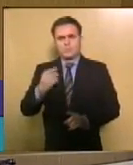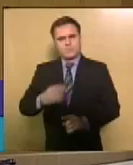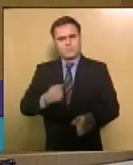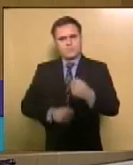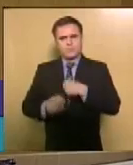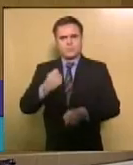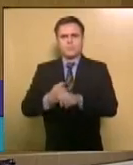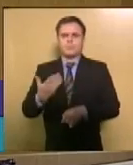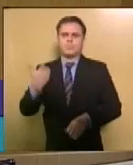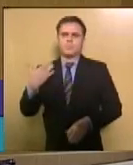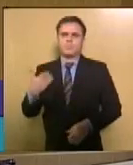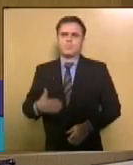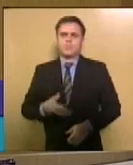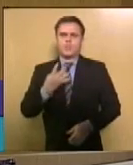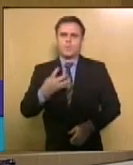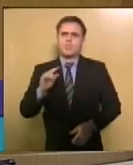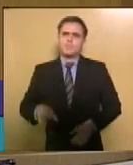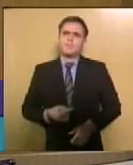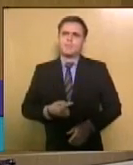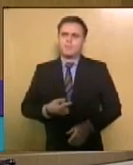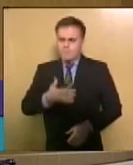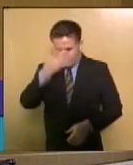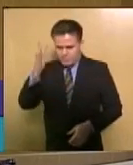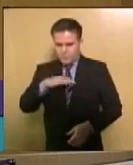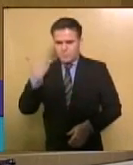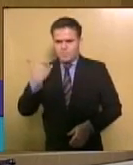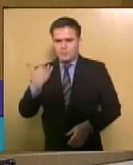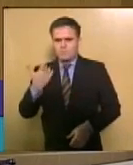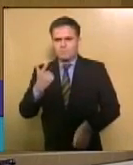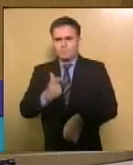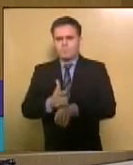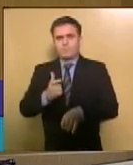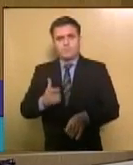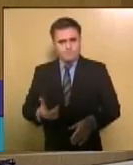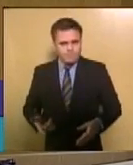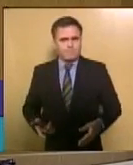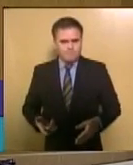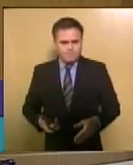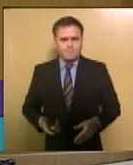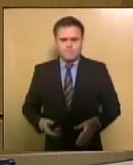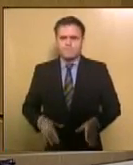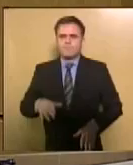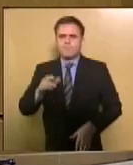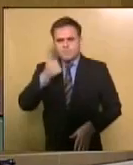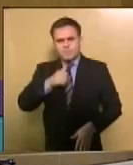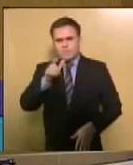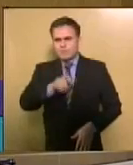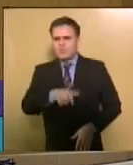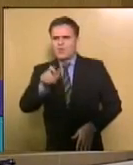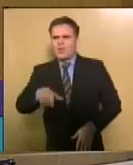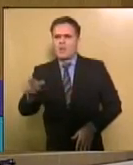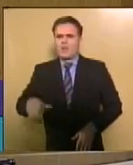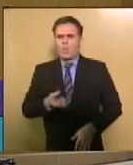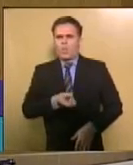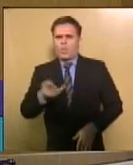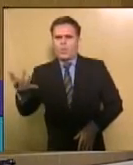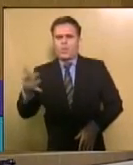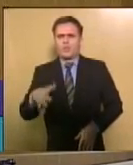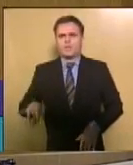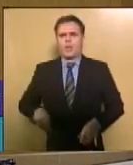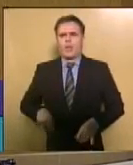e a gente tá falando de 4000 vítimas de homicídio Então essas mulheres muitas vezes passam décadas